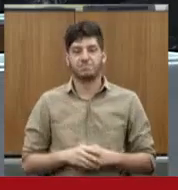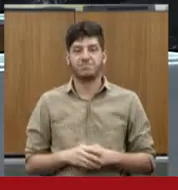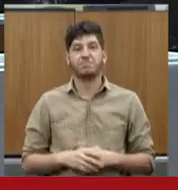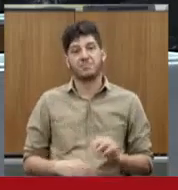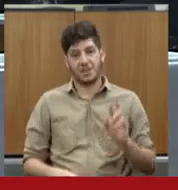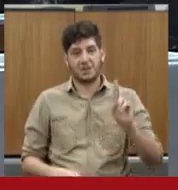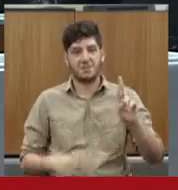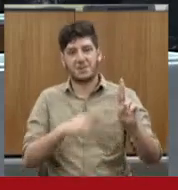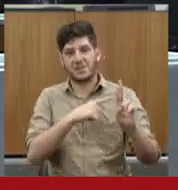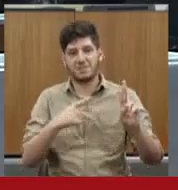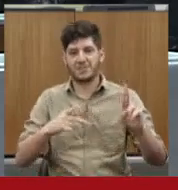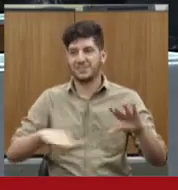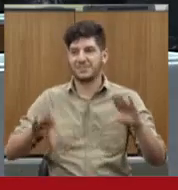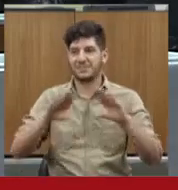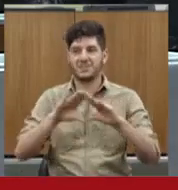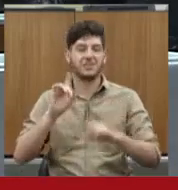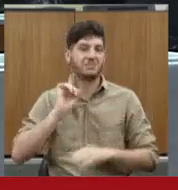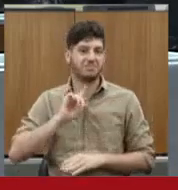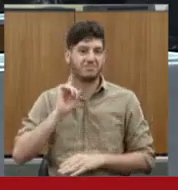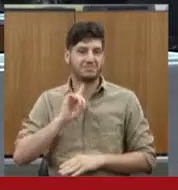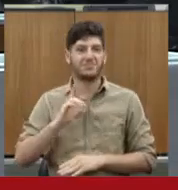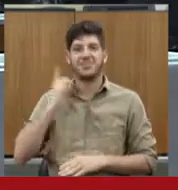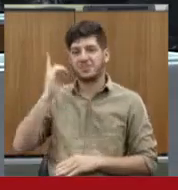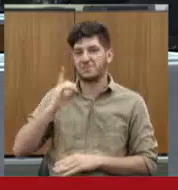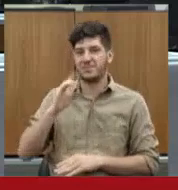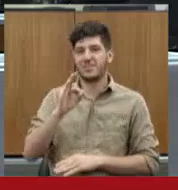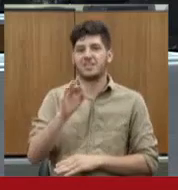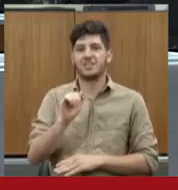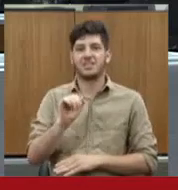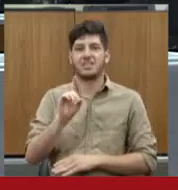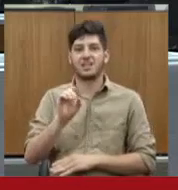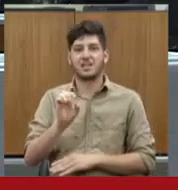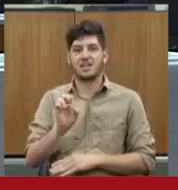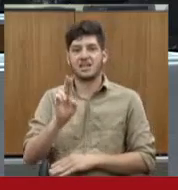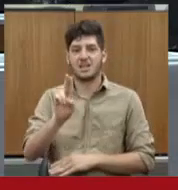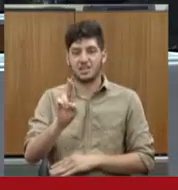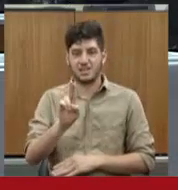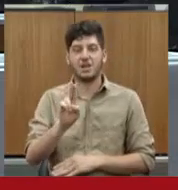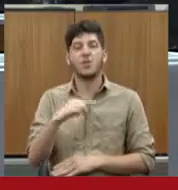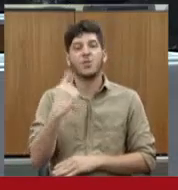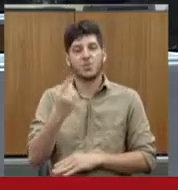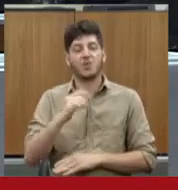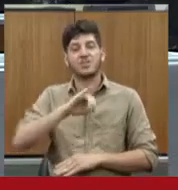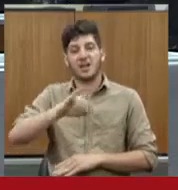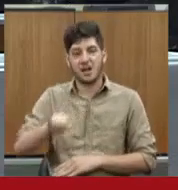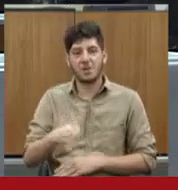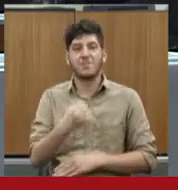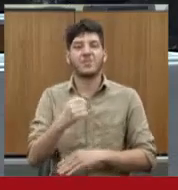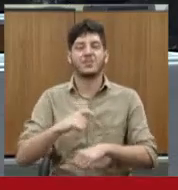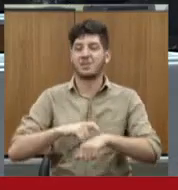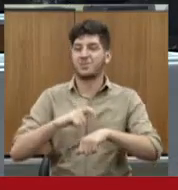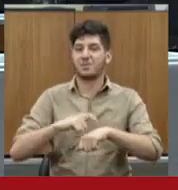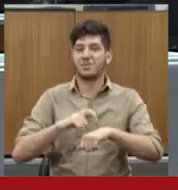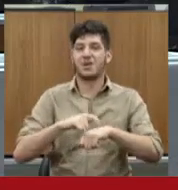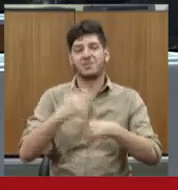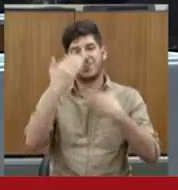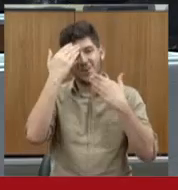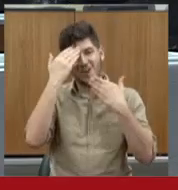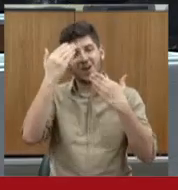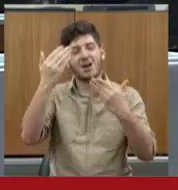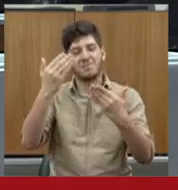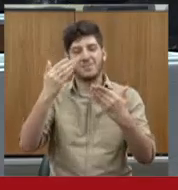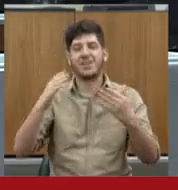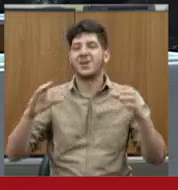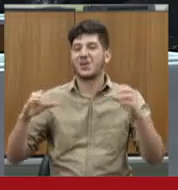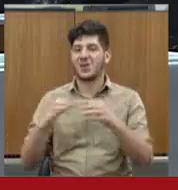da Assembleia Legislativa de Minas Gerais, deputado Tadeu Martins Leite, aproveitamos esse momento para agradecer ao